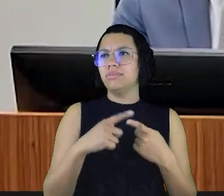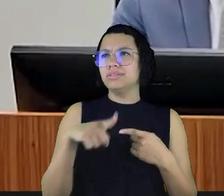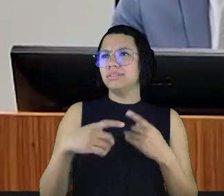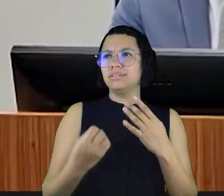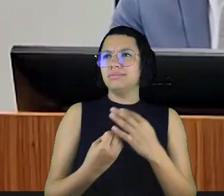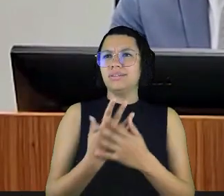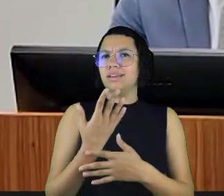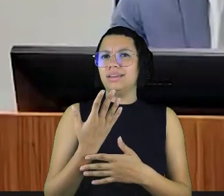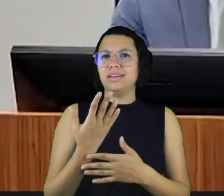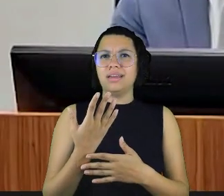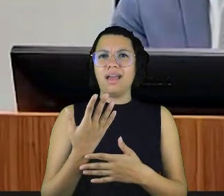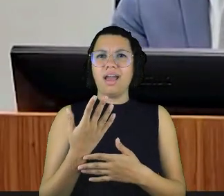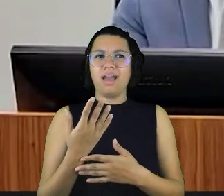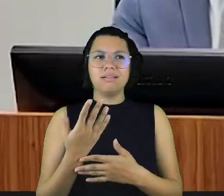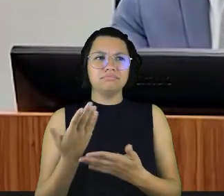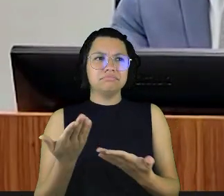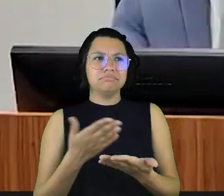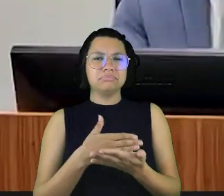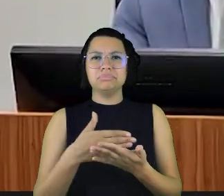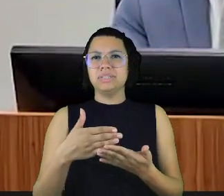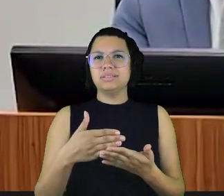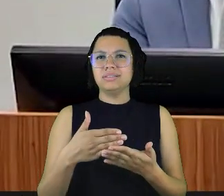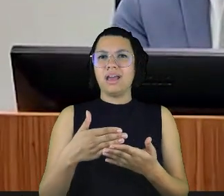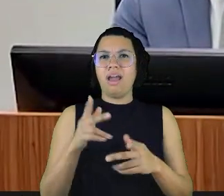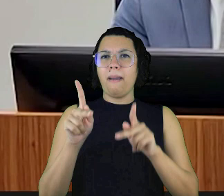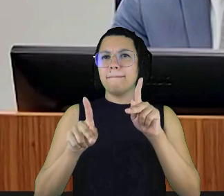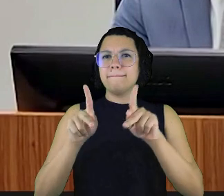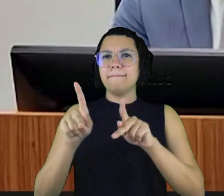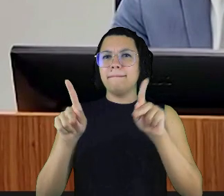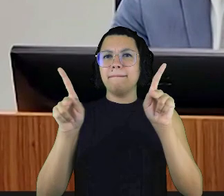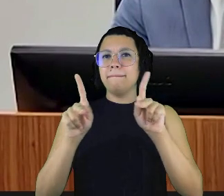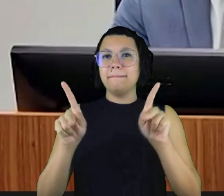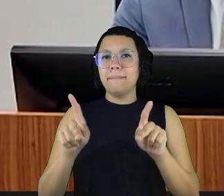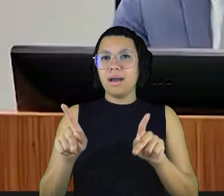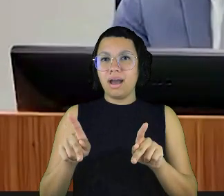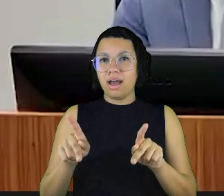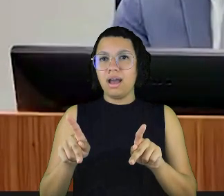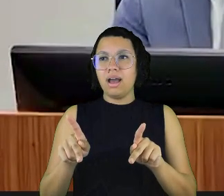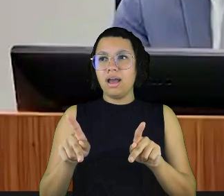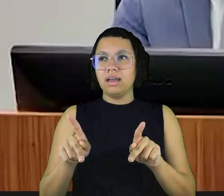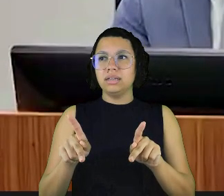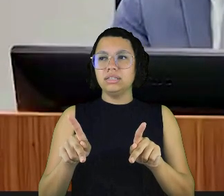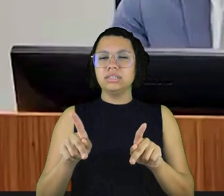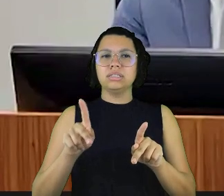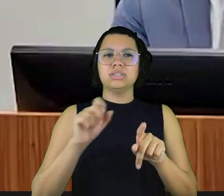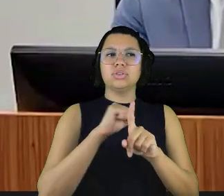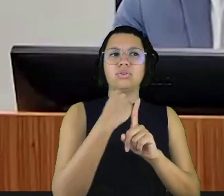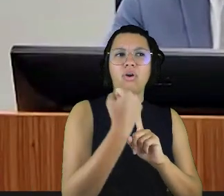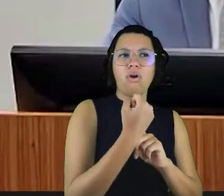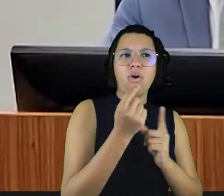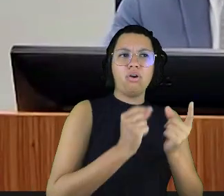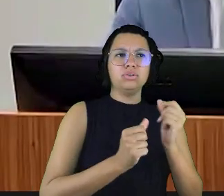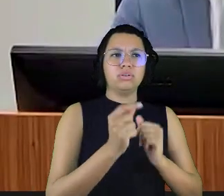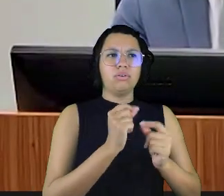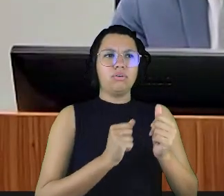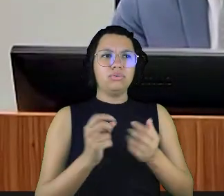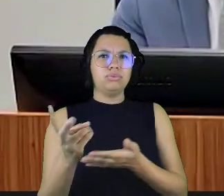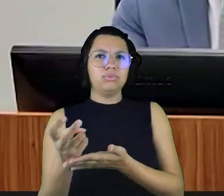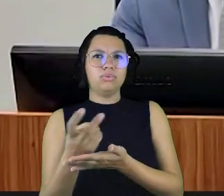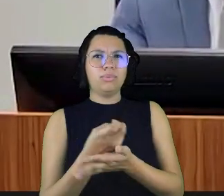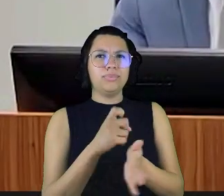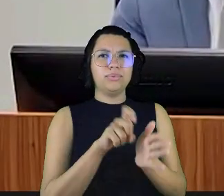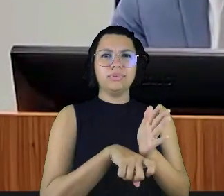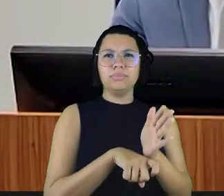vai gerar apaziguamento socioeconômico, tributário, resolvendo milhares de